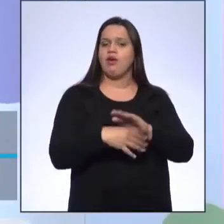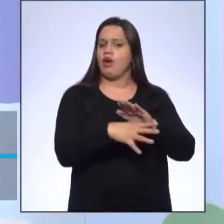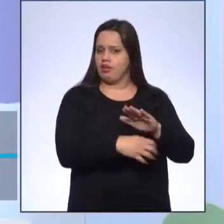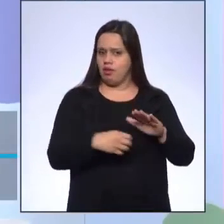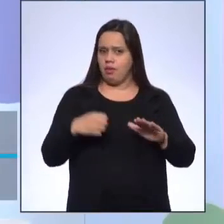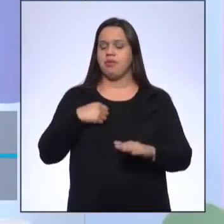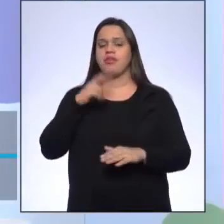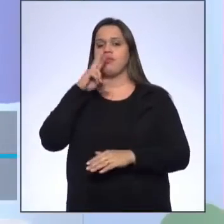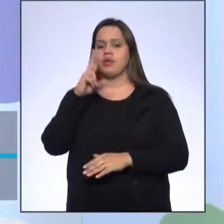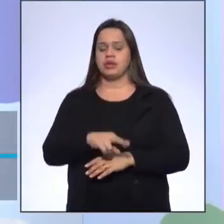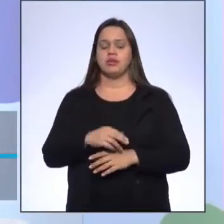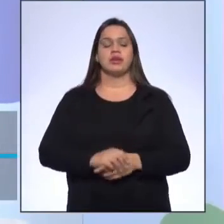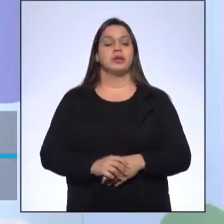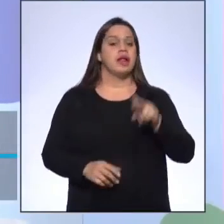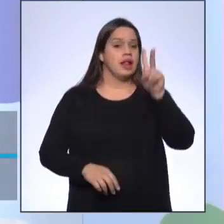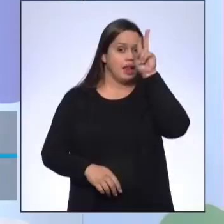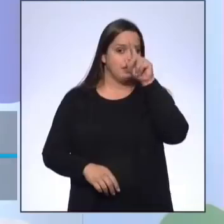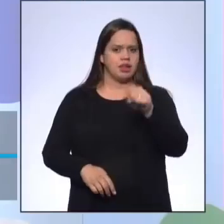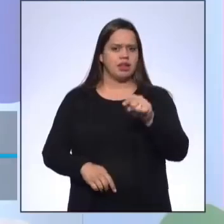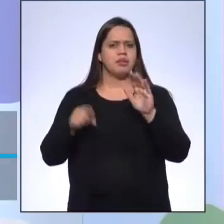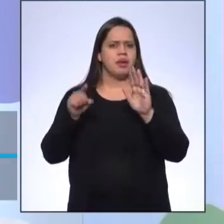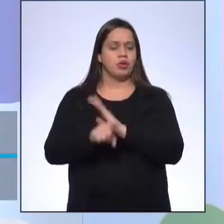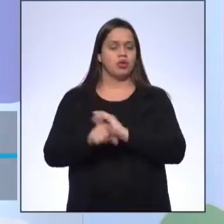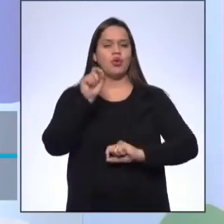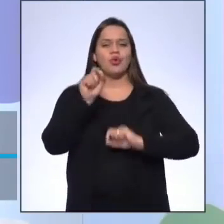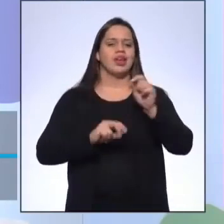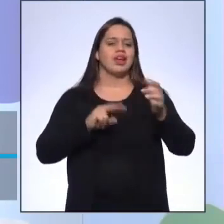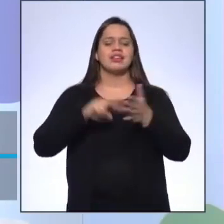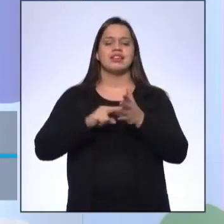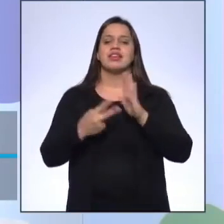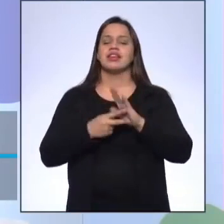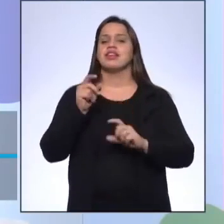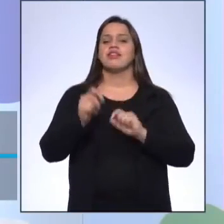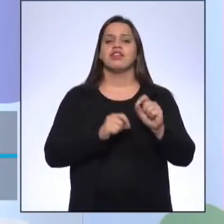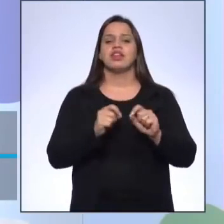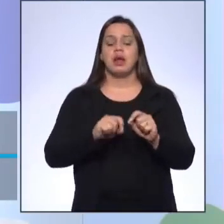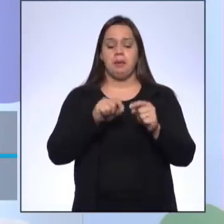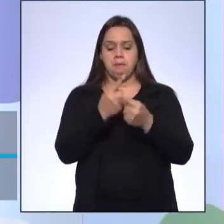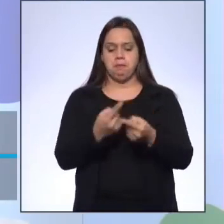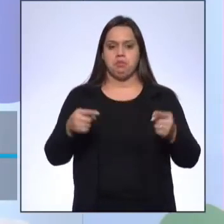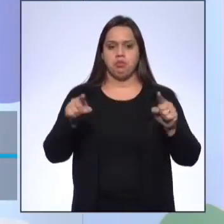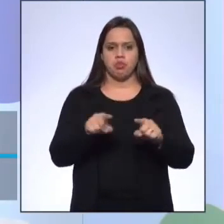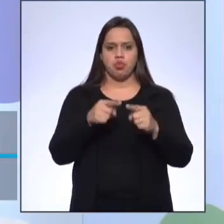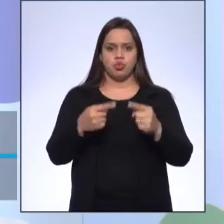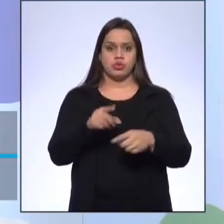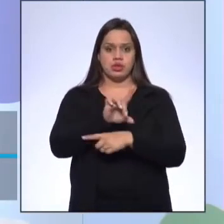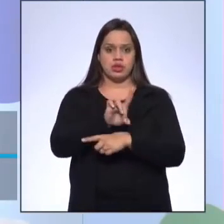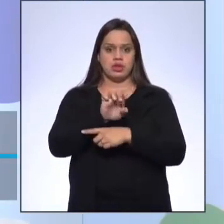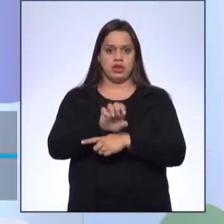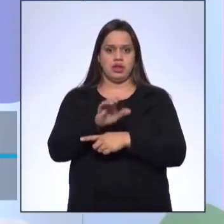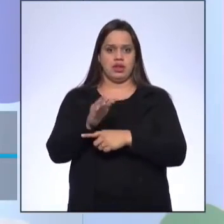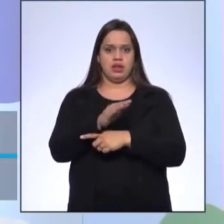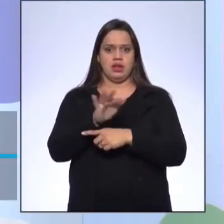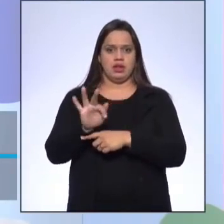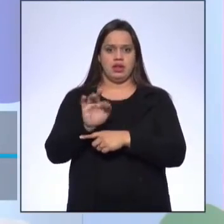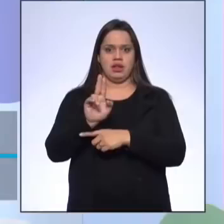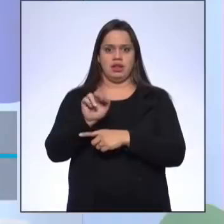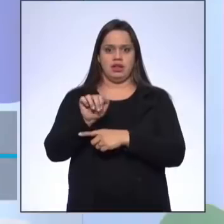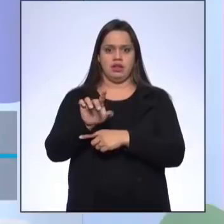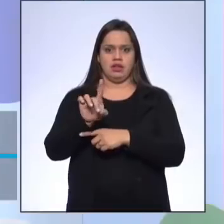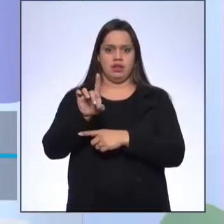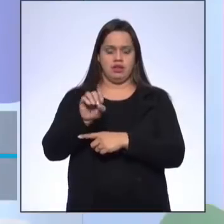Então, né, quando vocês perguntam sobre o que é música de fundo, a música de fundo a gente também chama de